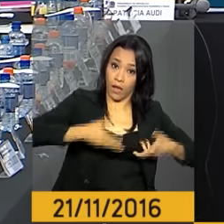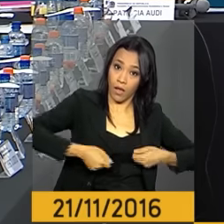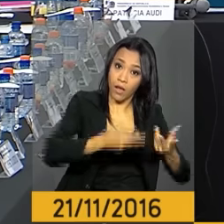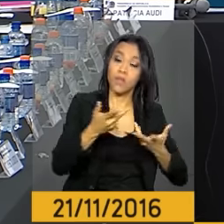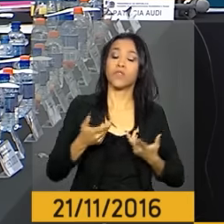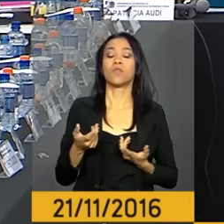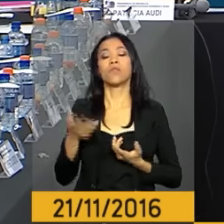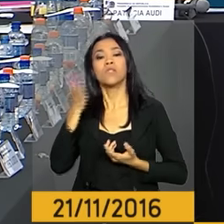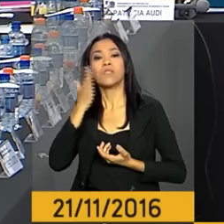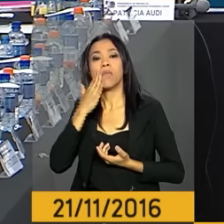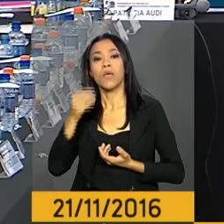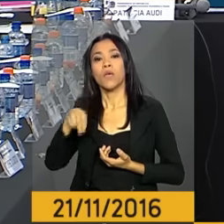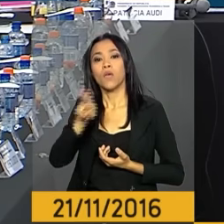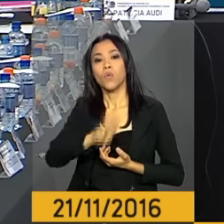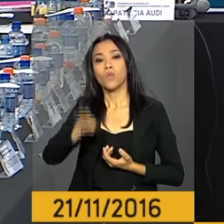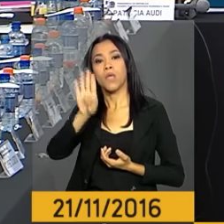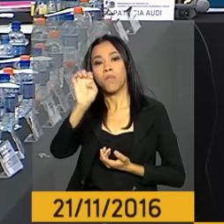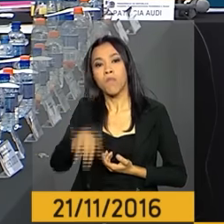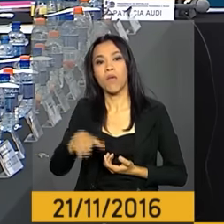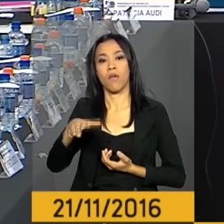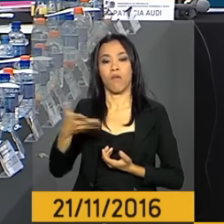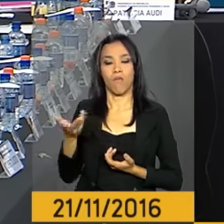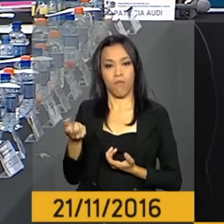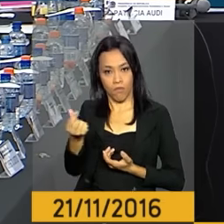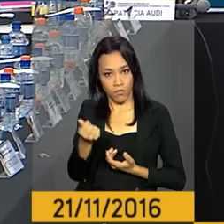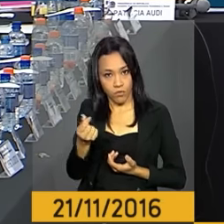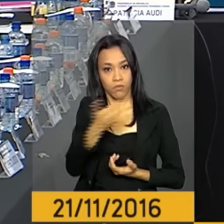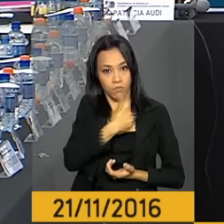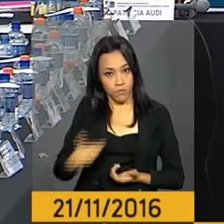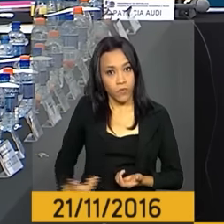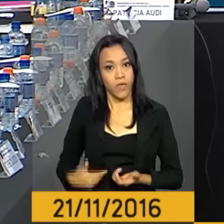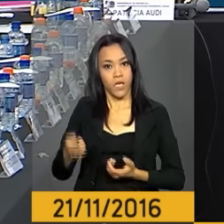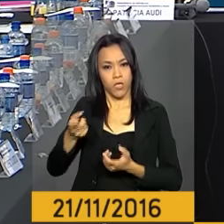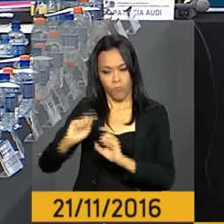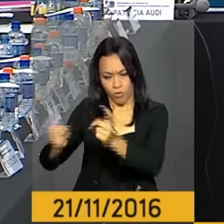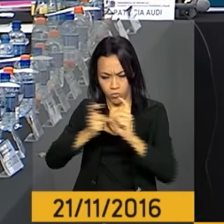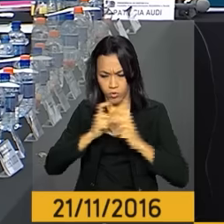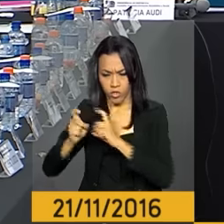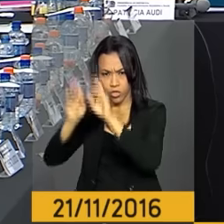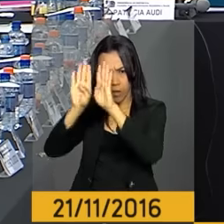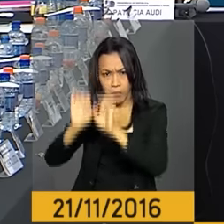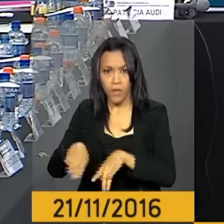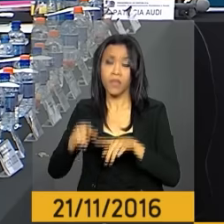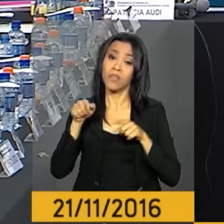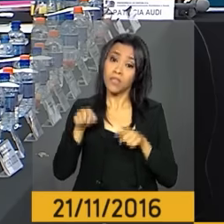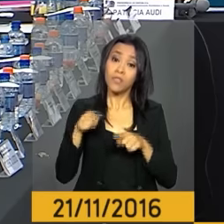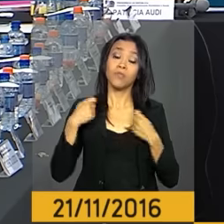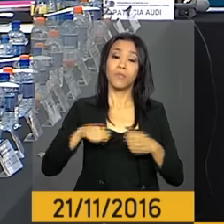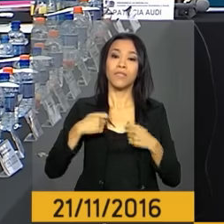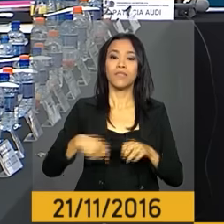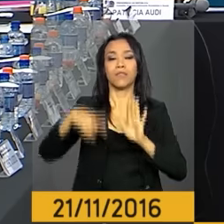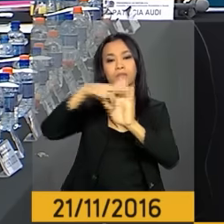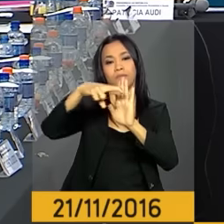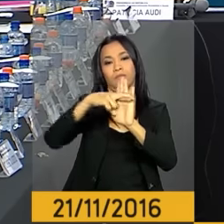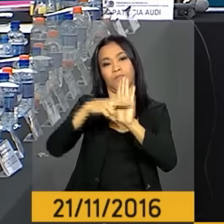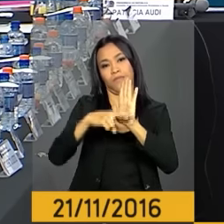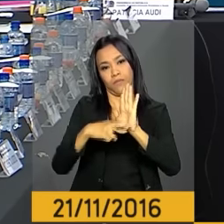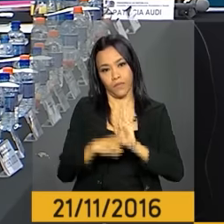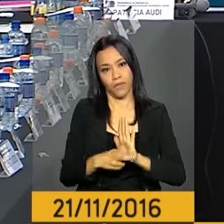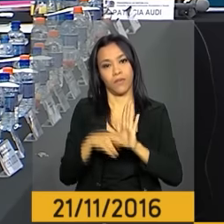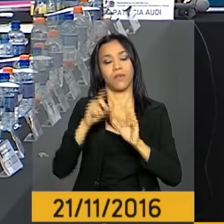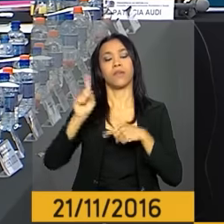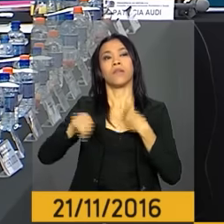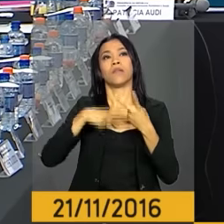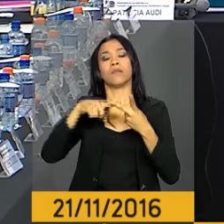eficiência. Essa produtividade, meus senhores, requer marcos regulatórios racionais,